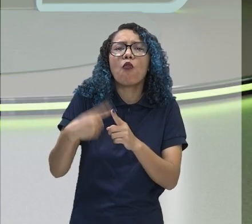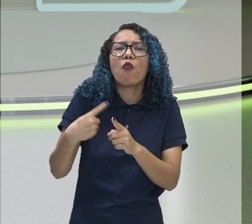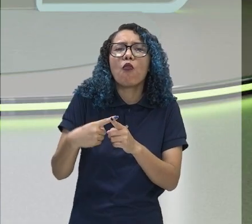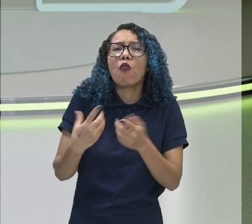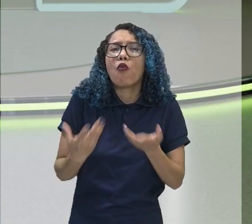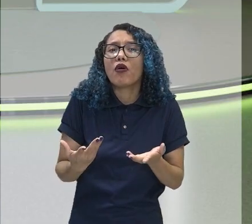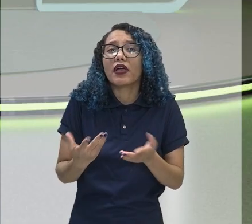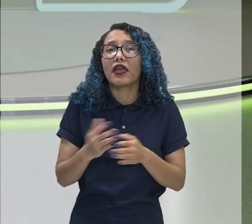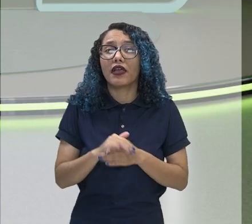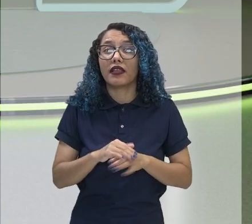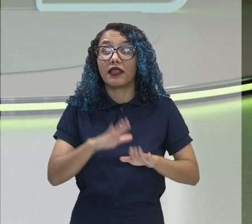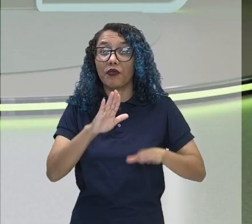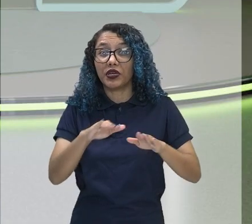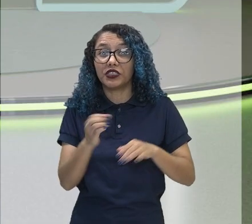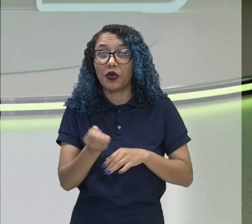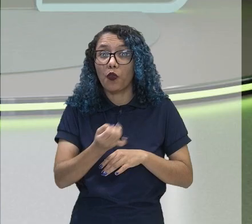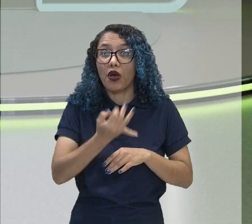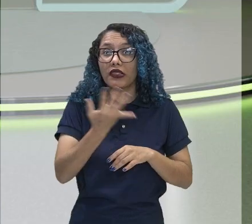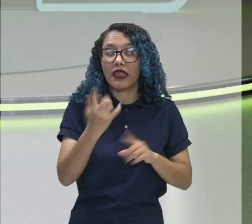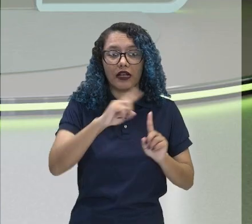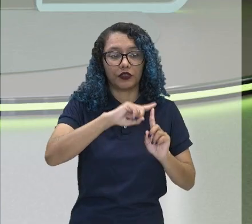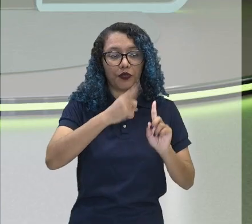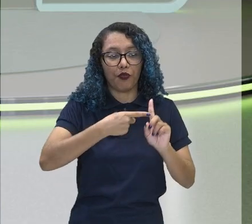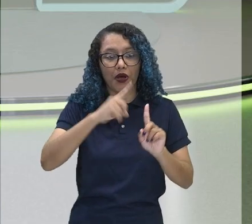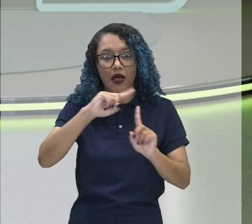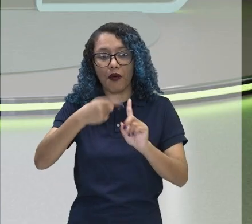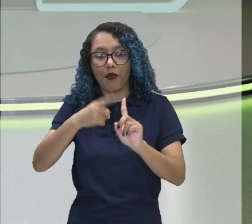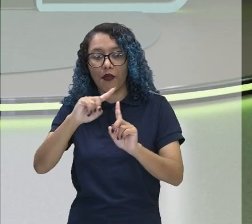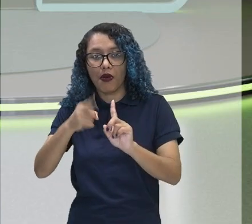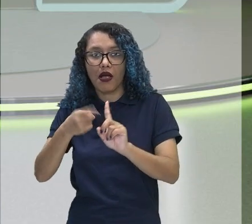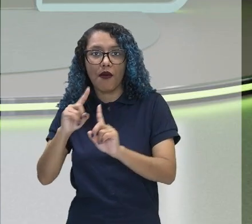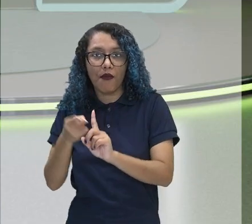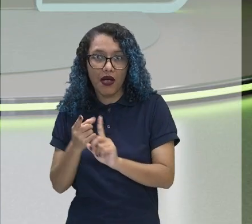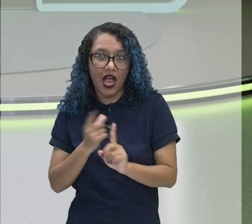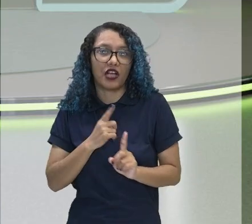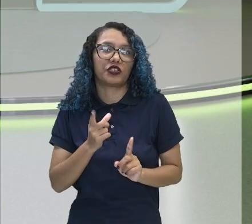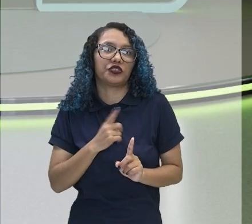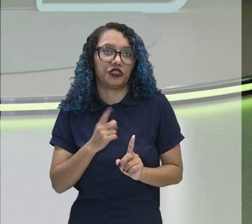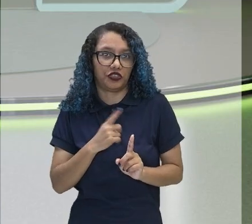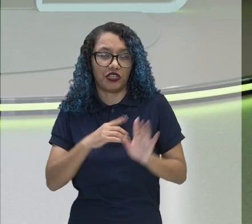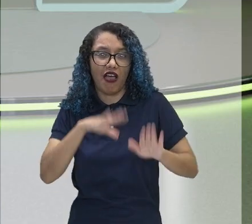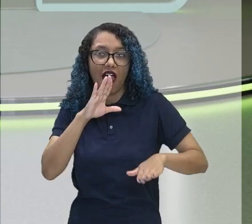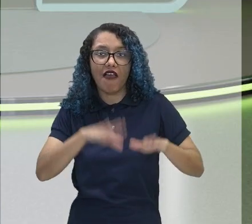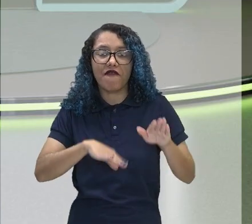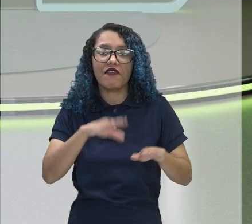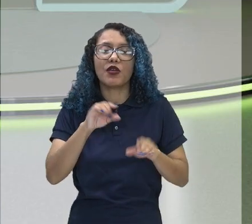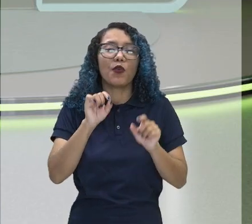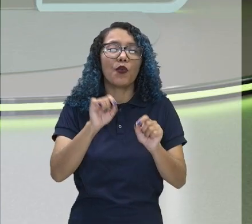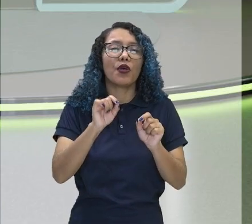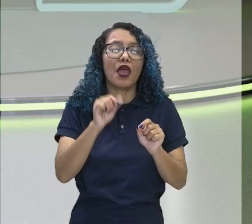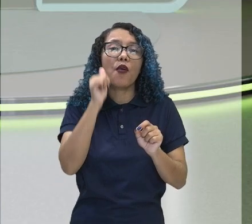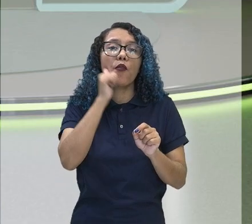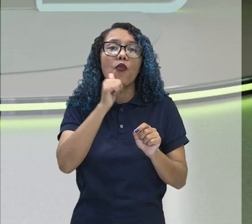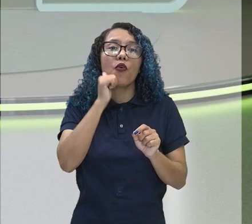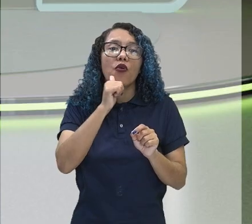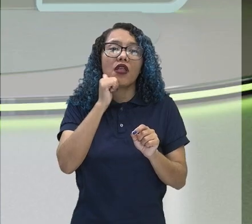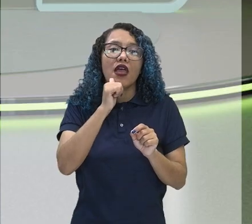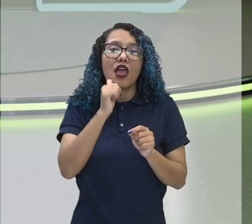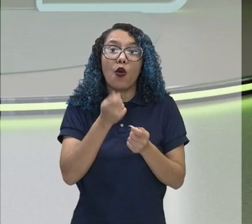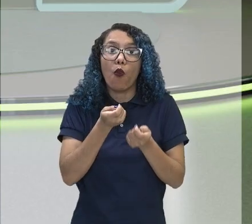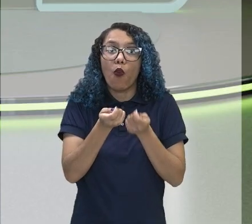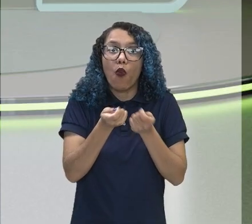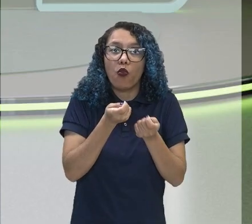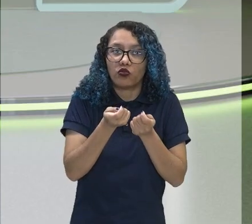de quantas gestações essas mulheres enfrentavam. Muitas vezes essas mulheres, né, não tinham como controlar